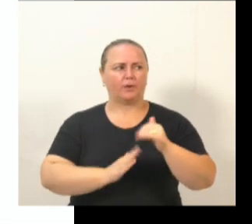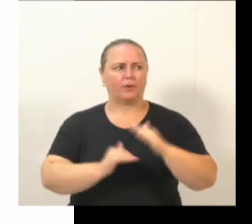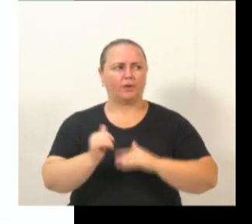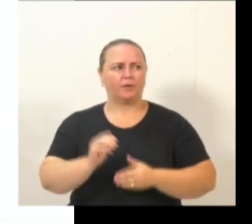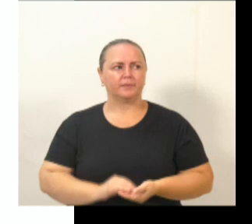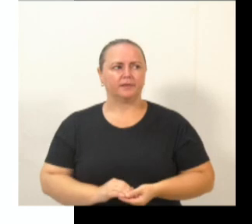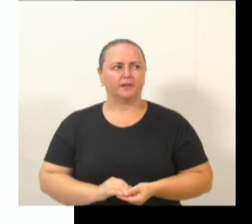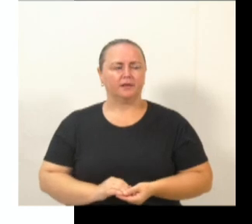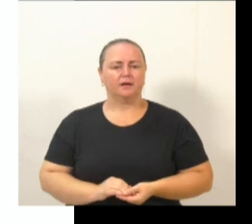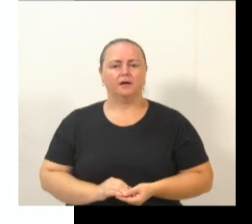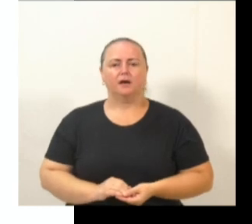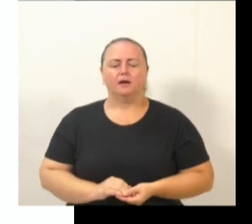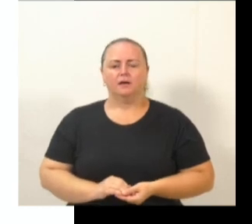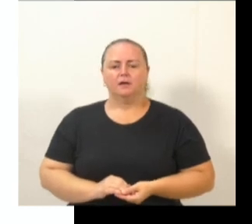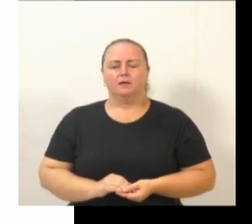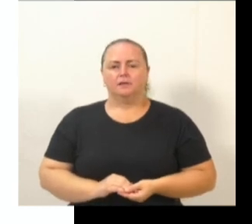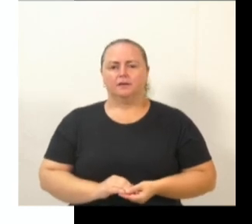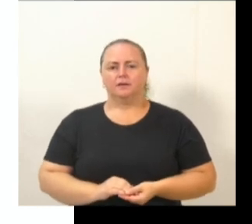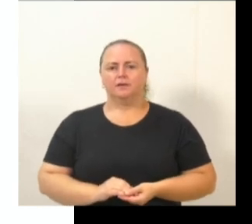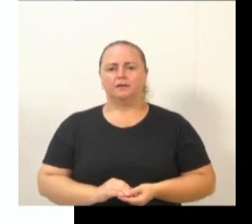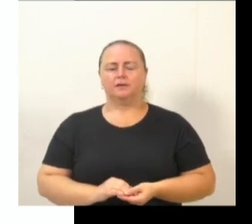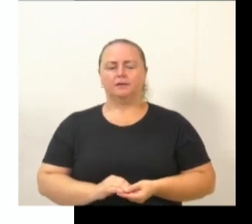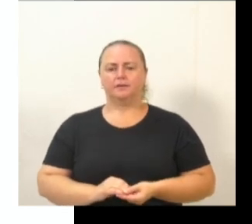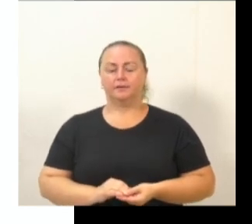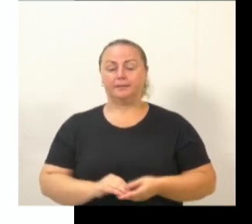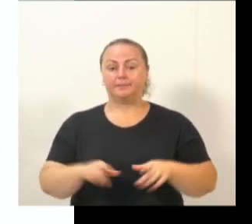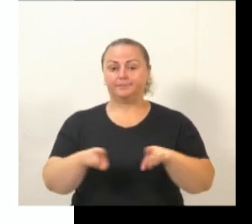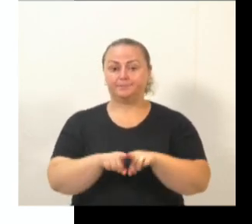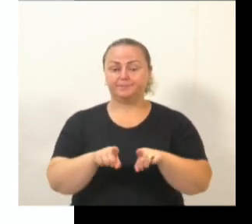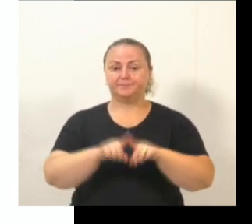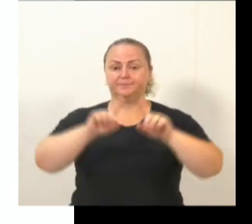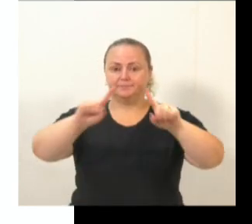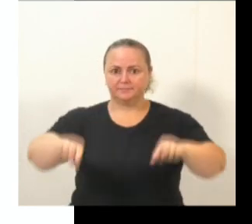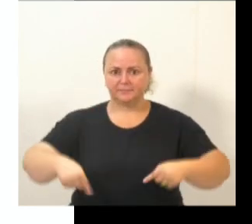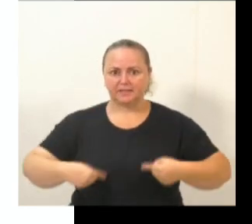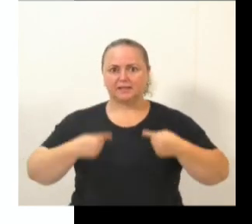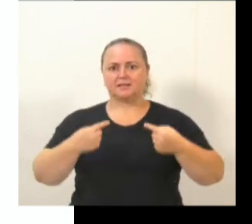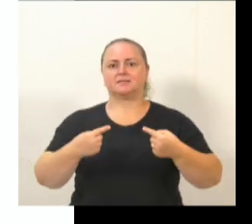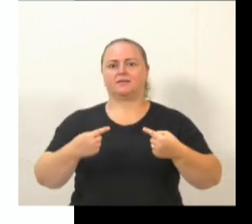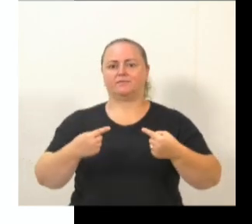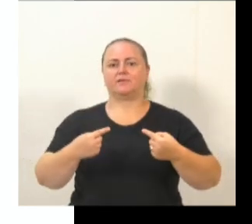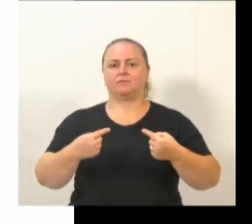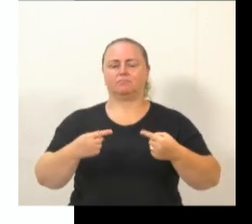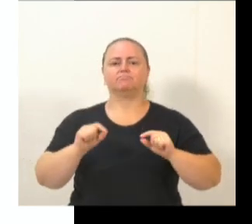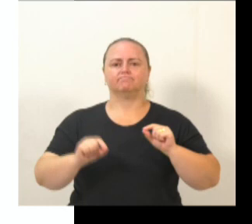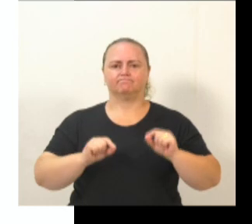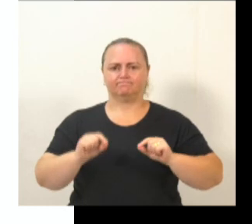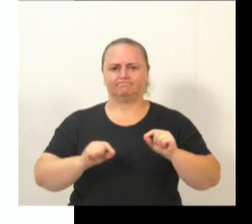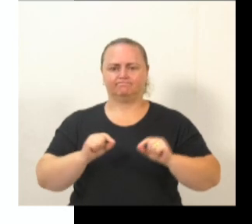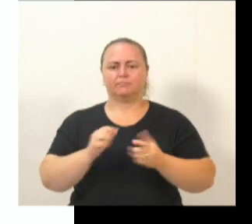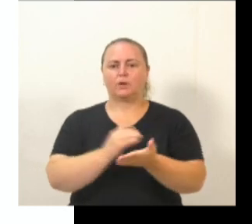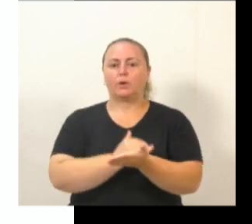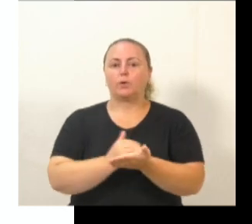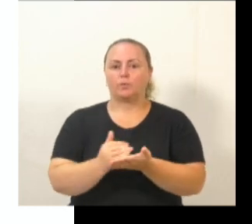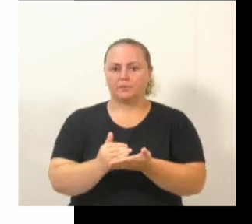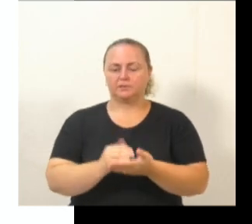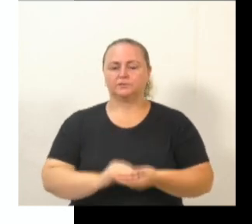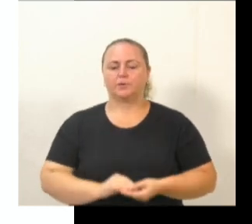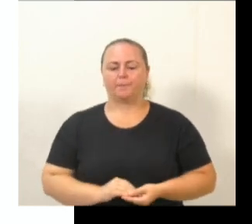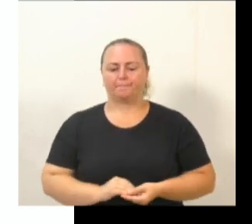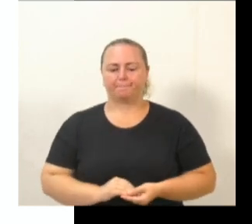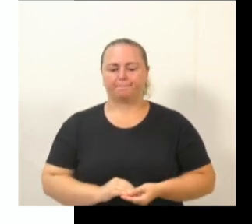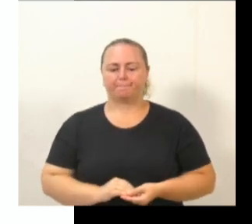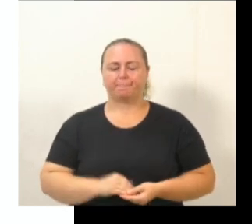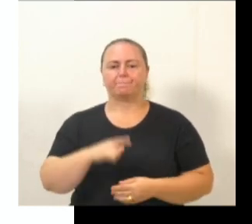Além dos desafios, a gente fala, lógico, dos avanços que temos até então. Desde lá, 2 grandes estações de tratamento.